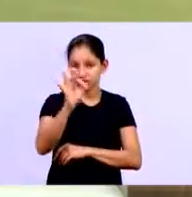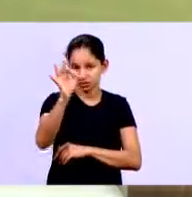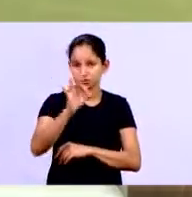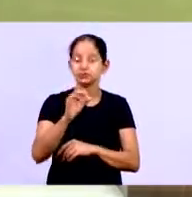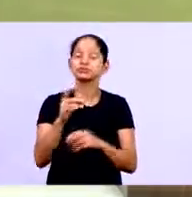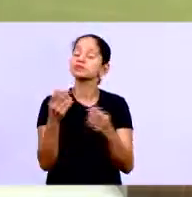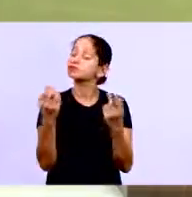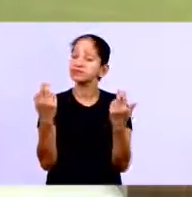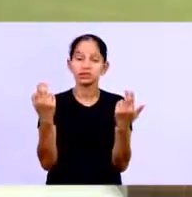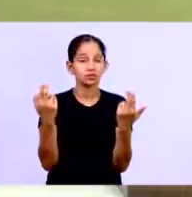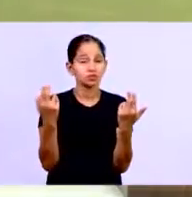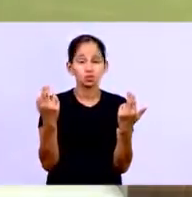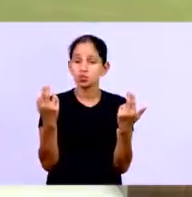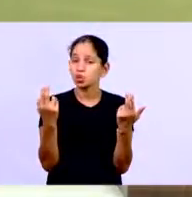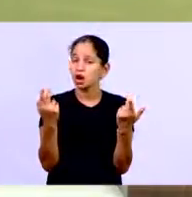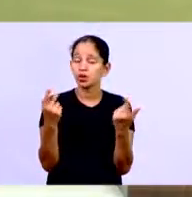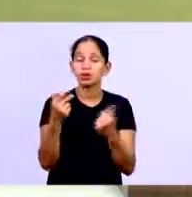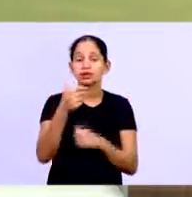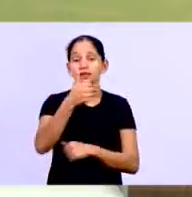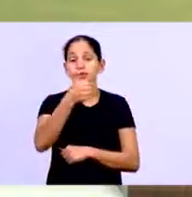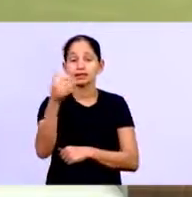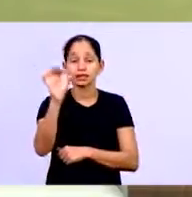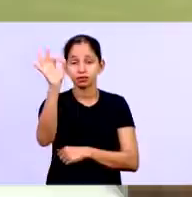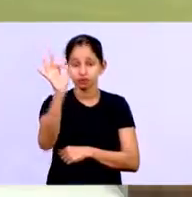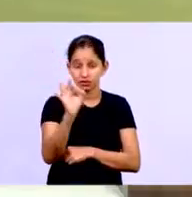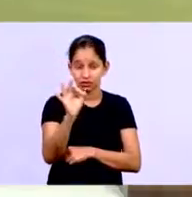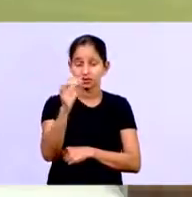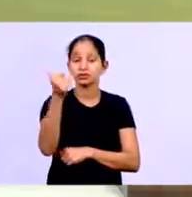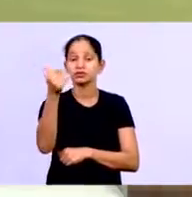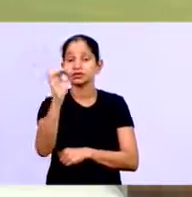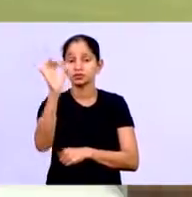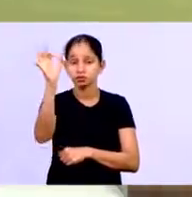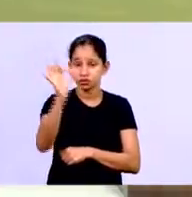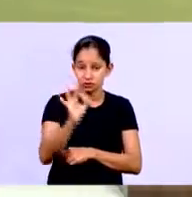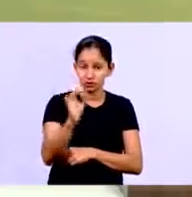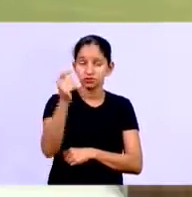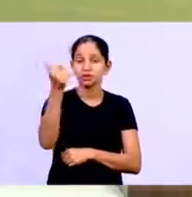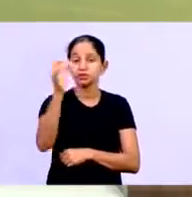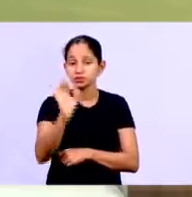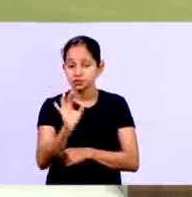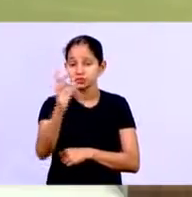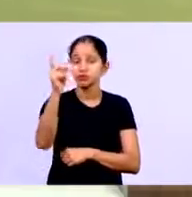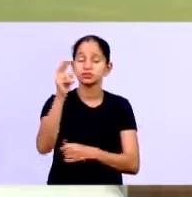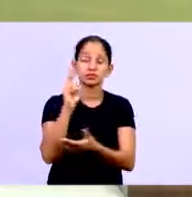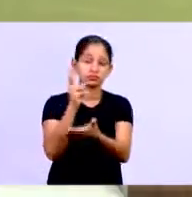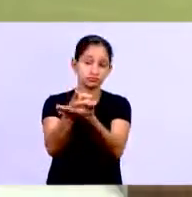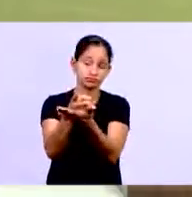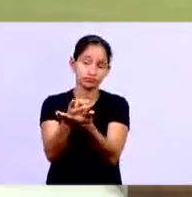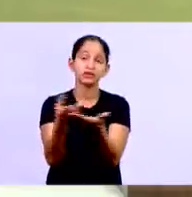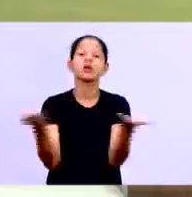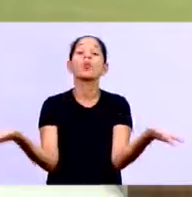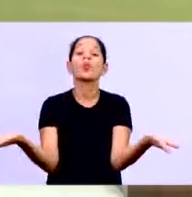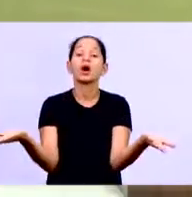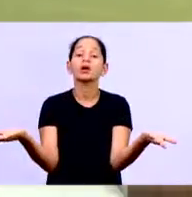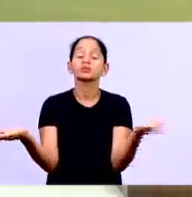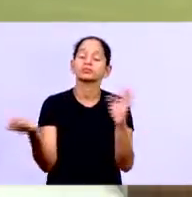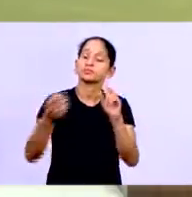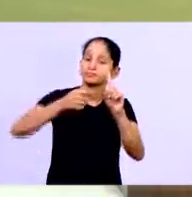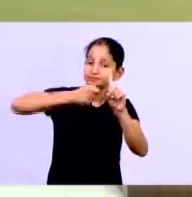a mesma coisa. 10%, 10 por 100 dá 0,10 vezes 1.000, ele vai pagar